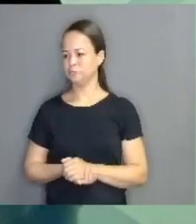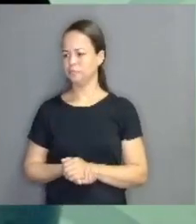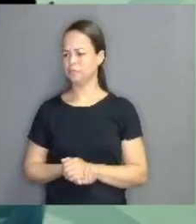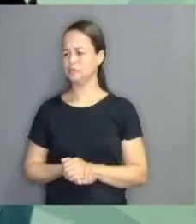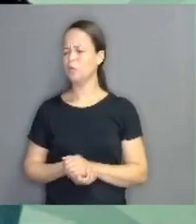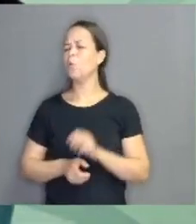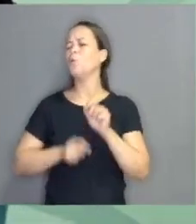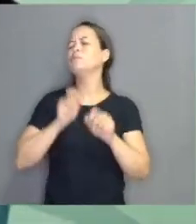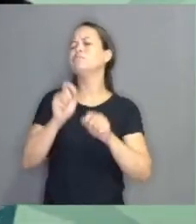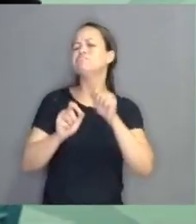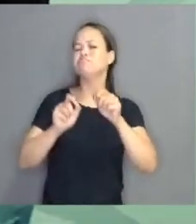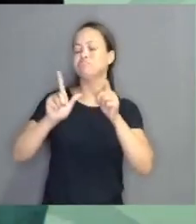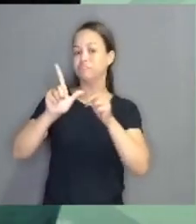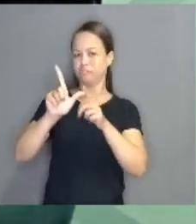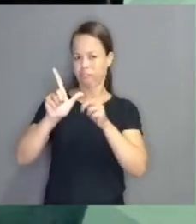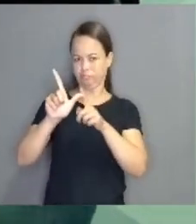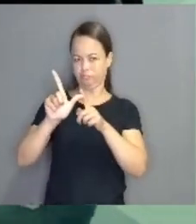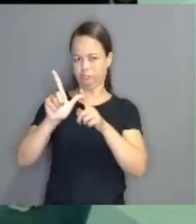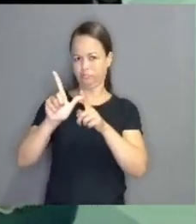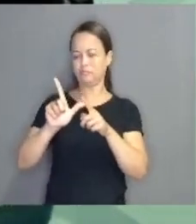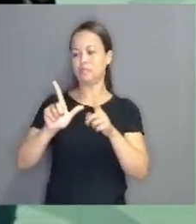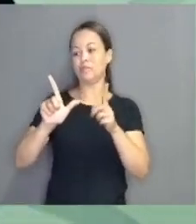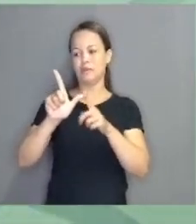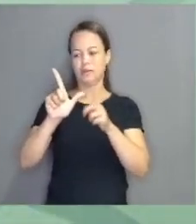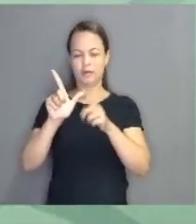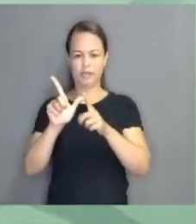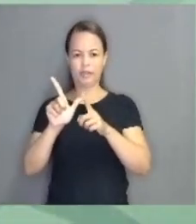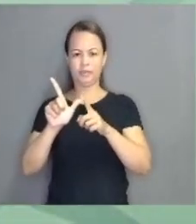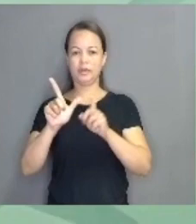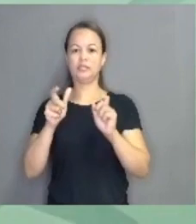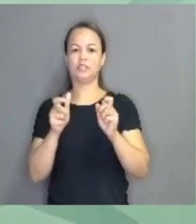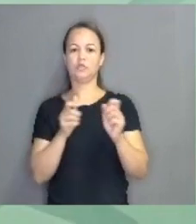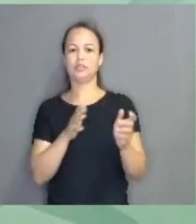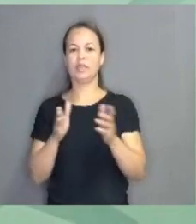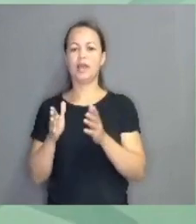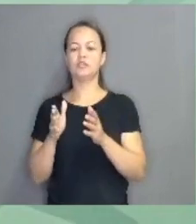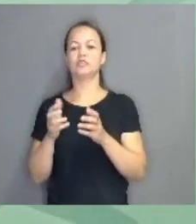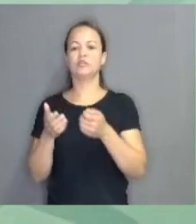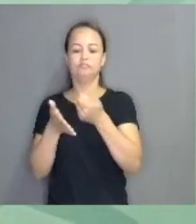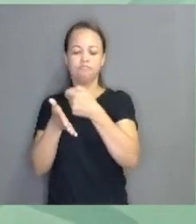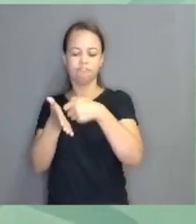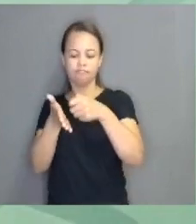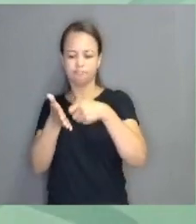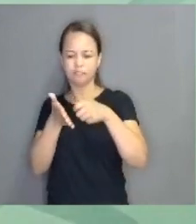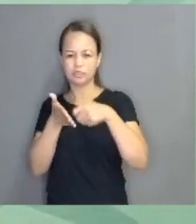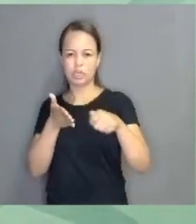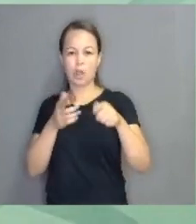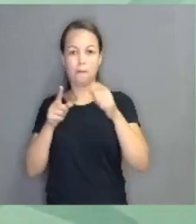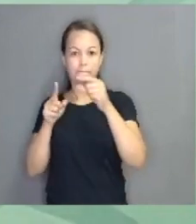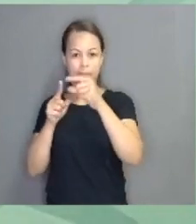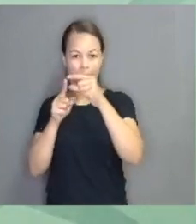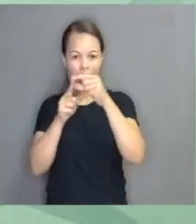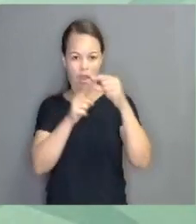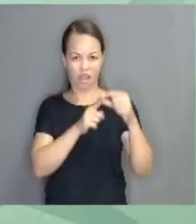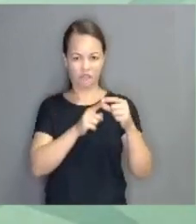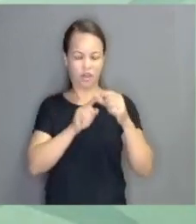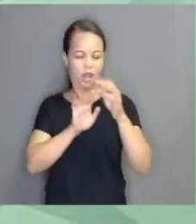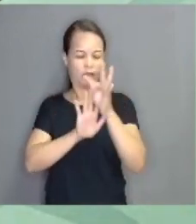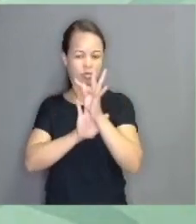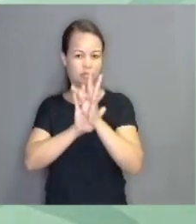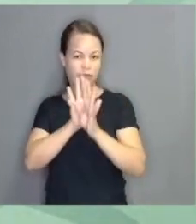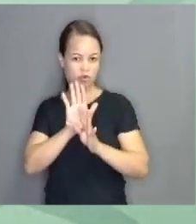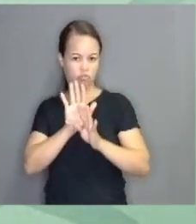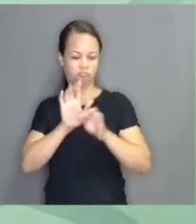O que são letras? As letras são sinais gráficos usados para escrever palavras, textos